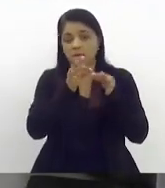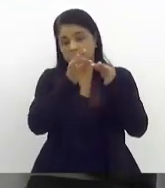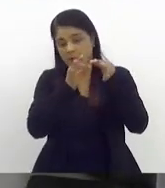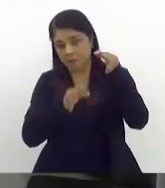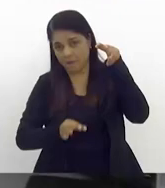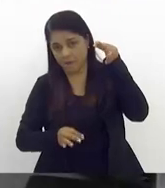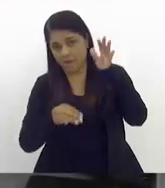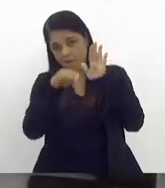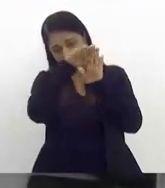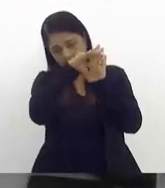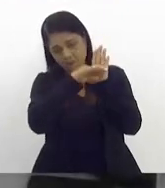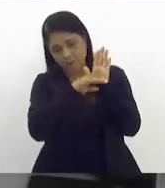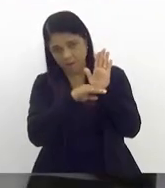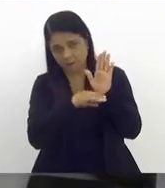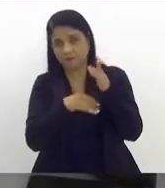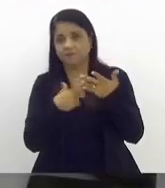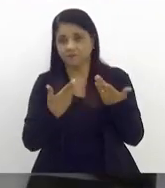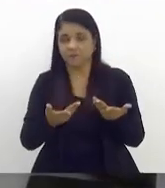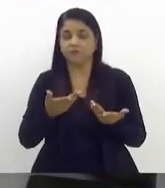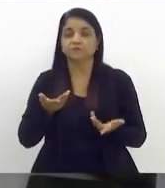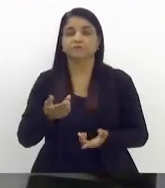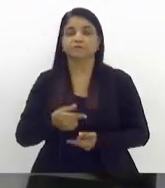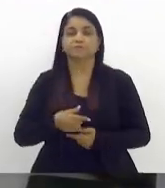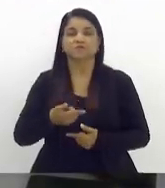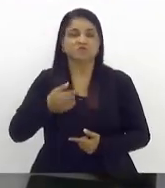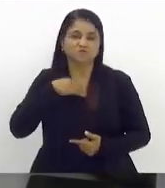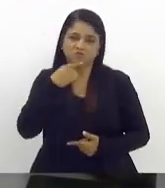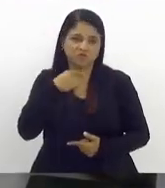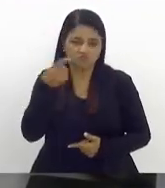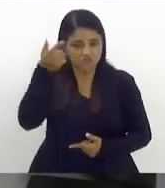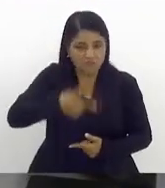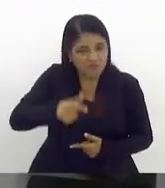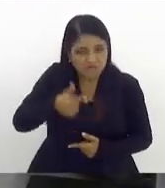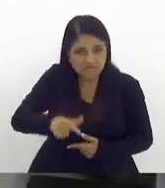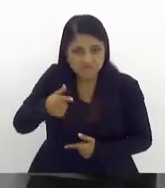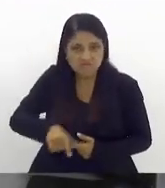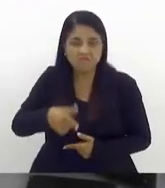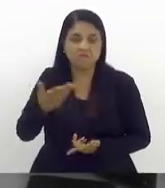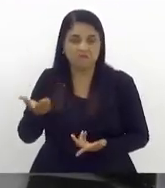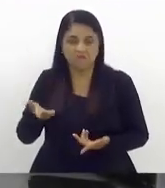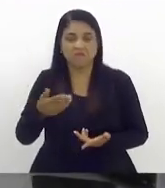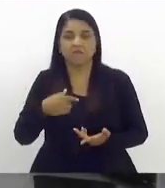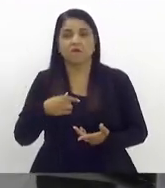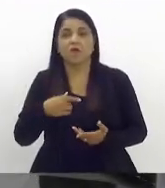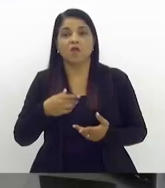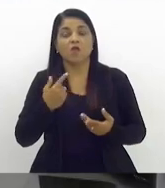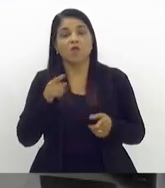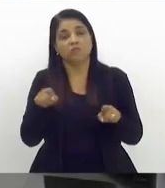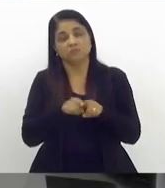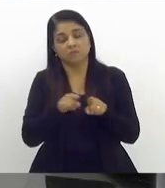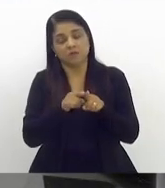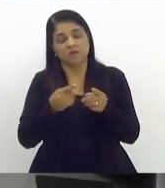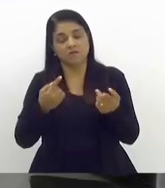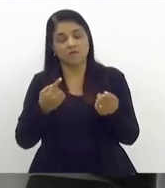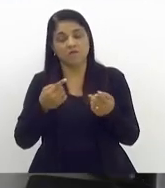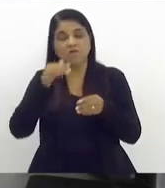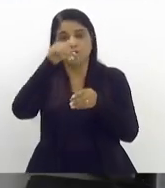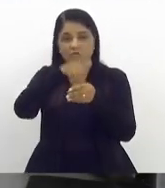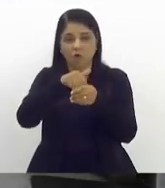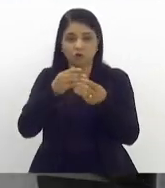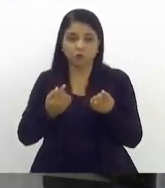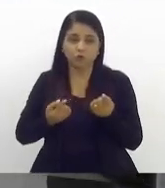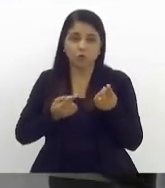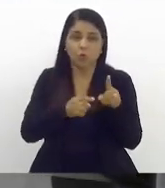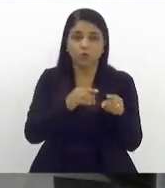muito redundante e repetitivo. Eu também, certamente, votaria contra na